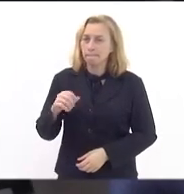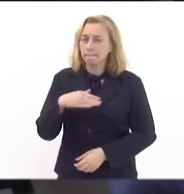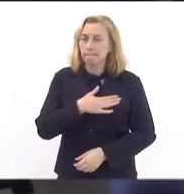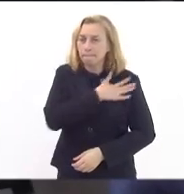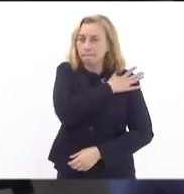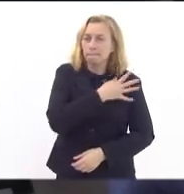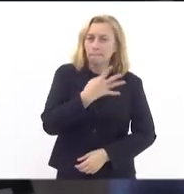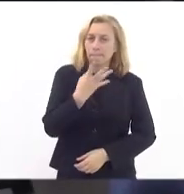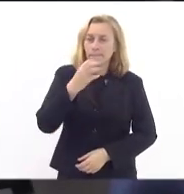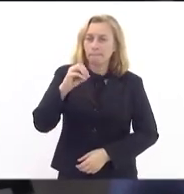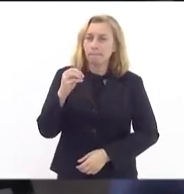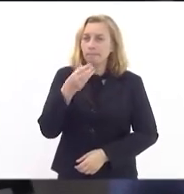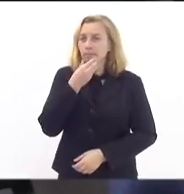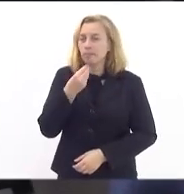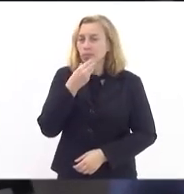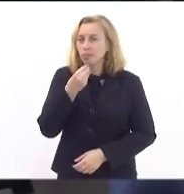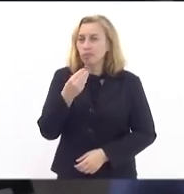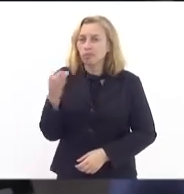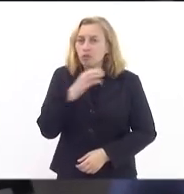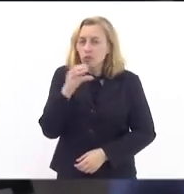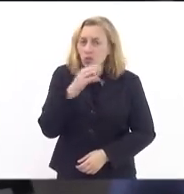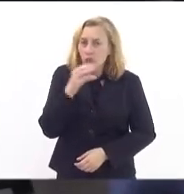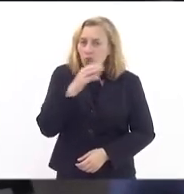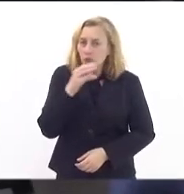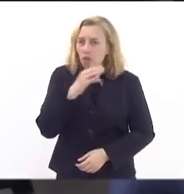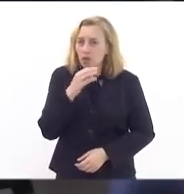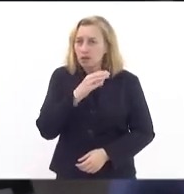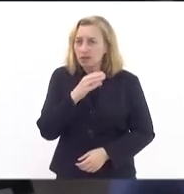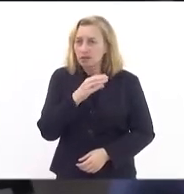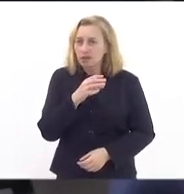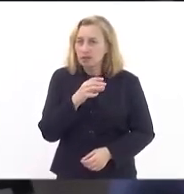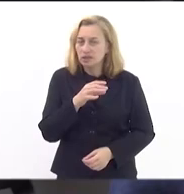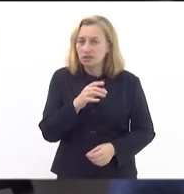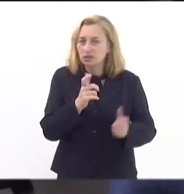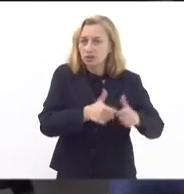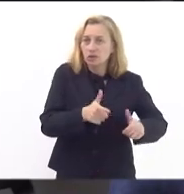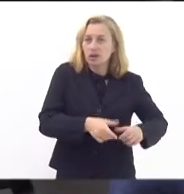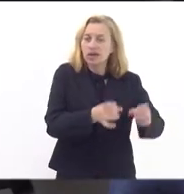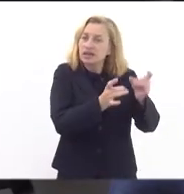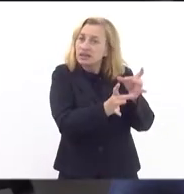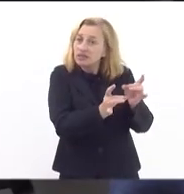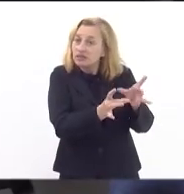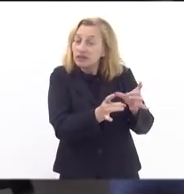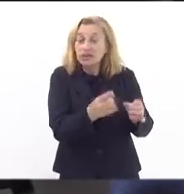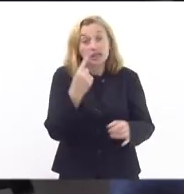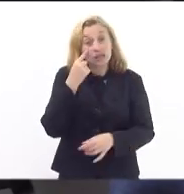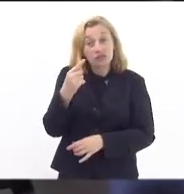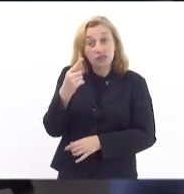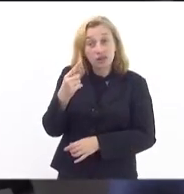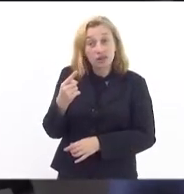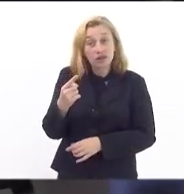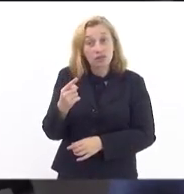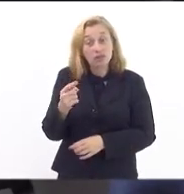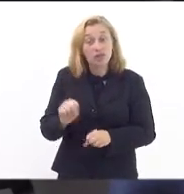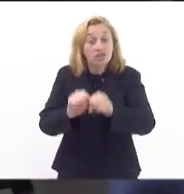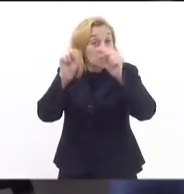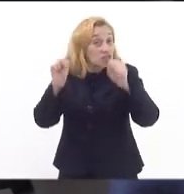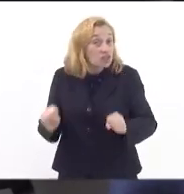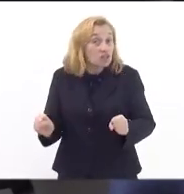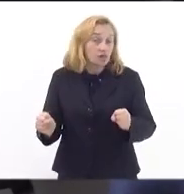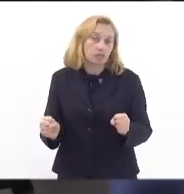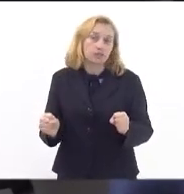correndo atrás do varejo varejo isso tem que ser visto de uma forma sistêmica